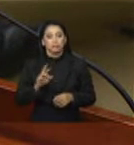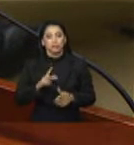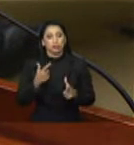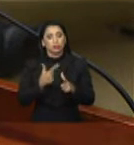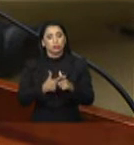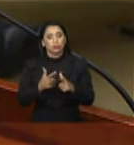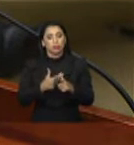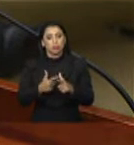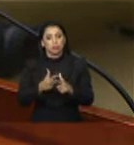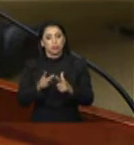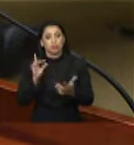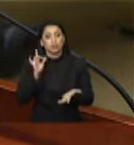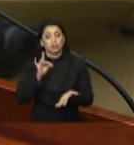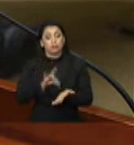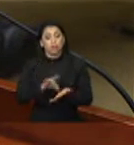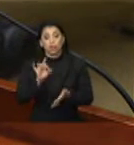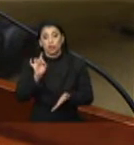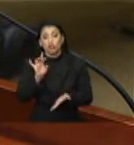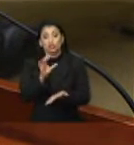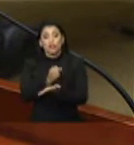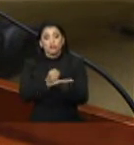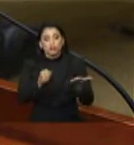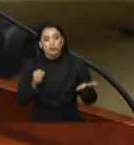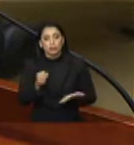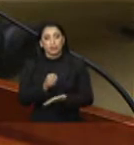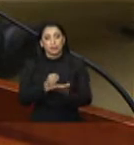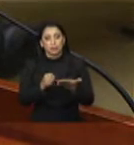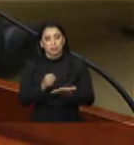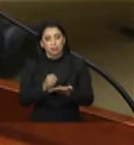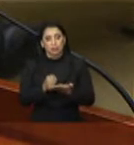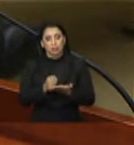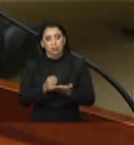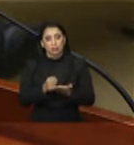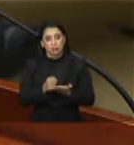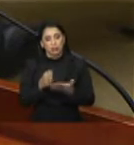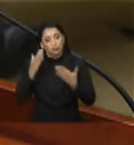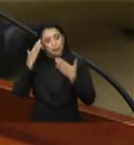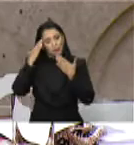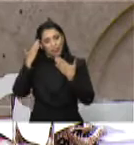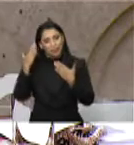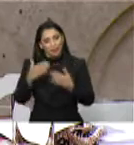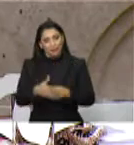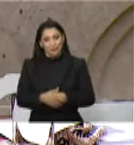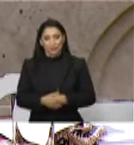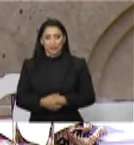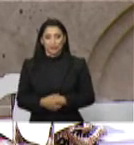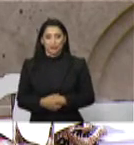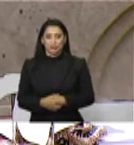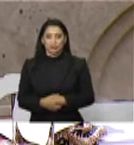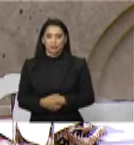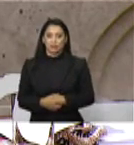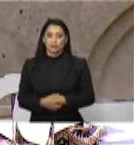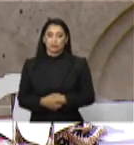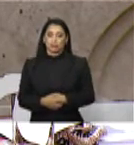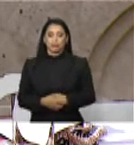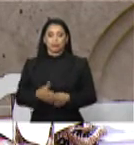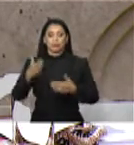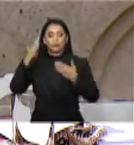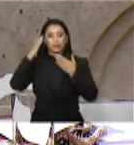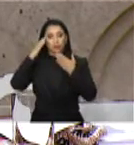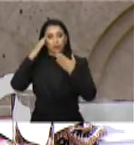fato apenas fundamentação Não essa Oriente obrigada obrigada